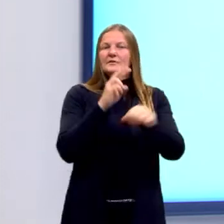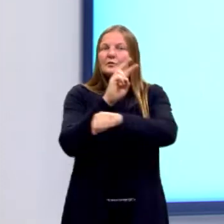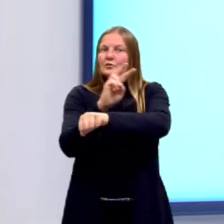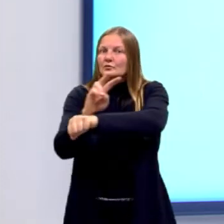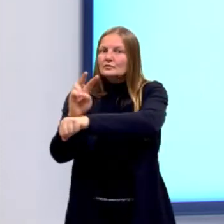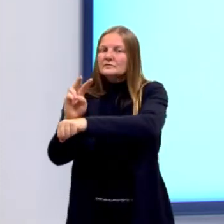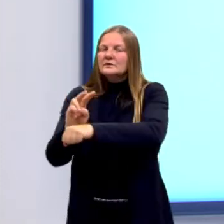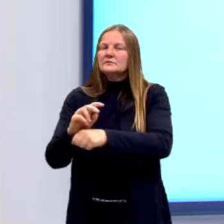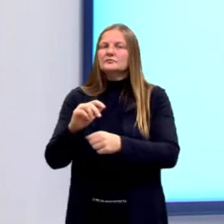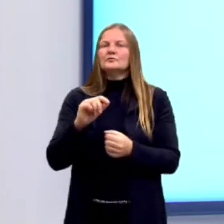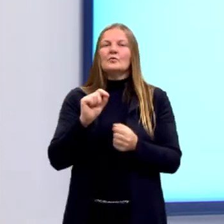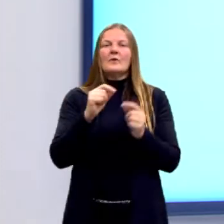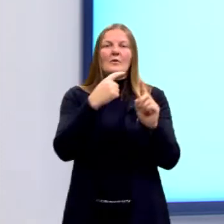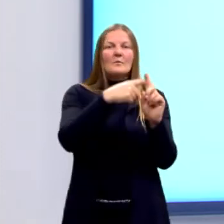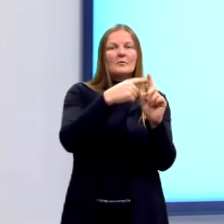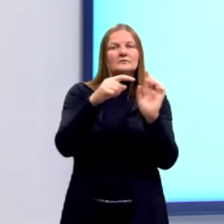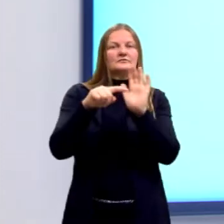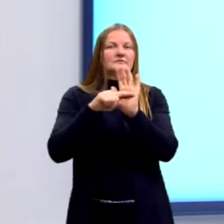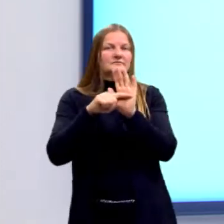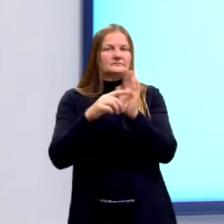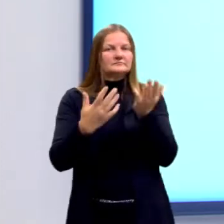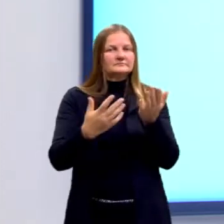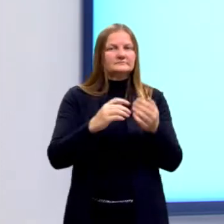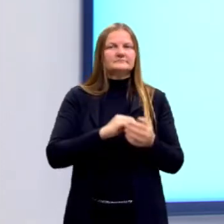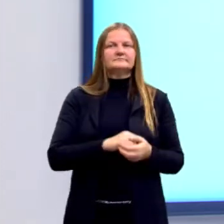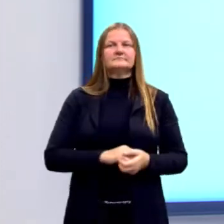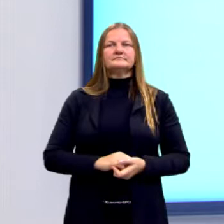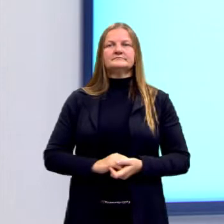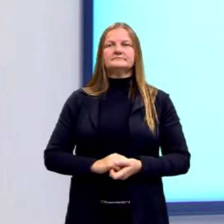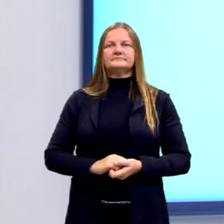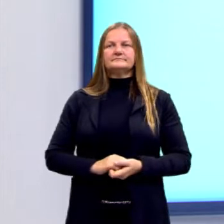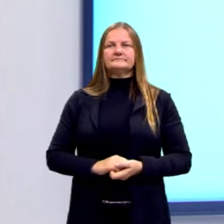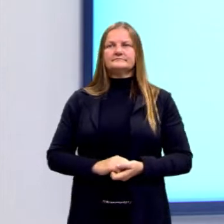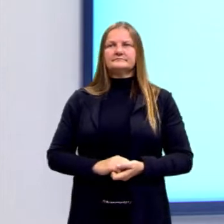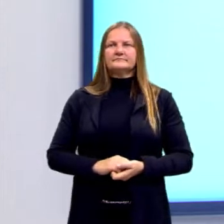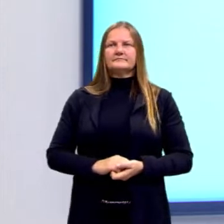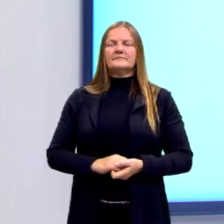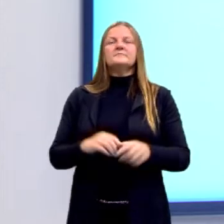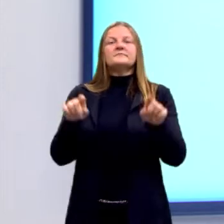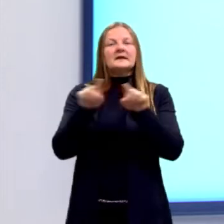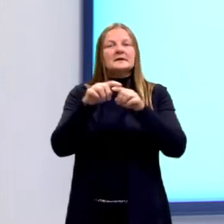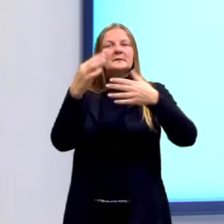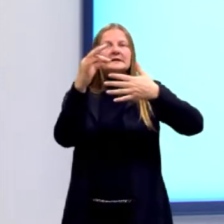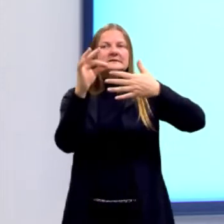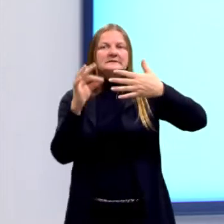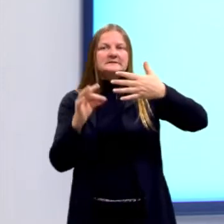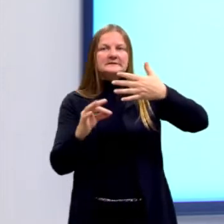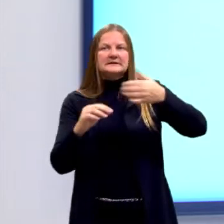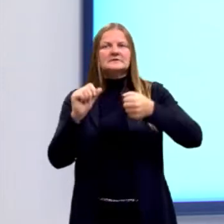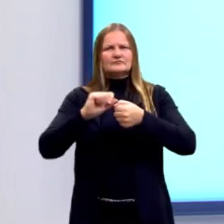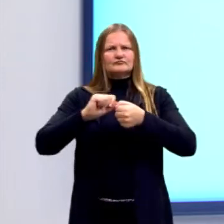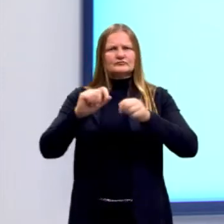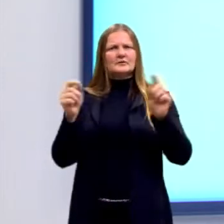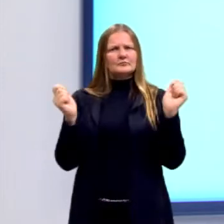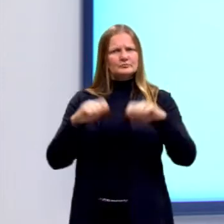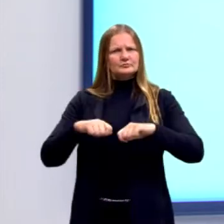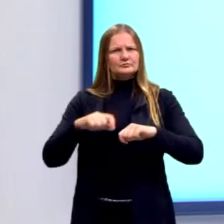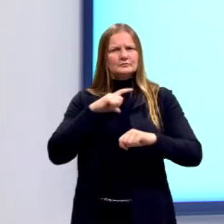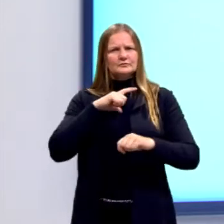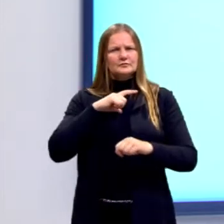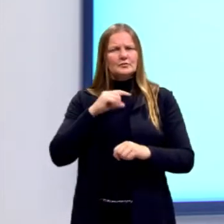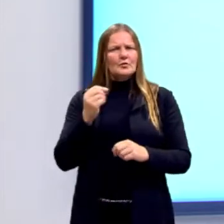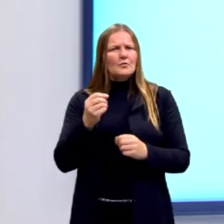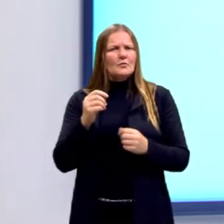com a questão do sinal certo tá bom Outra coisa que a gente consegue fazer né com